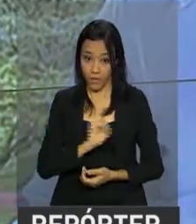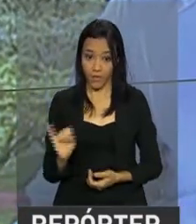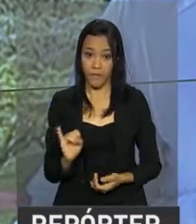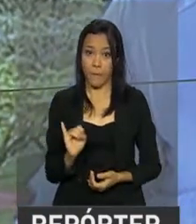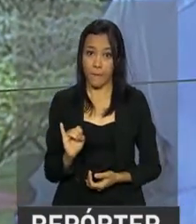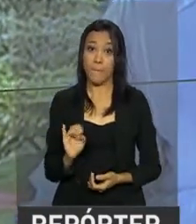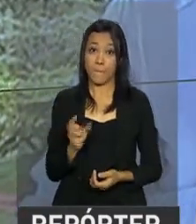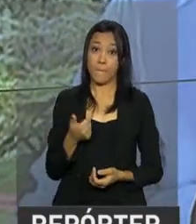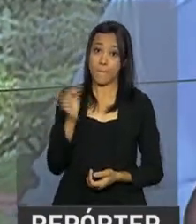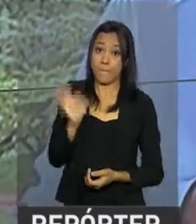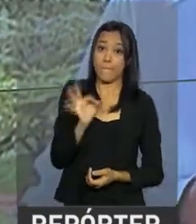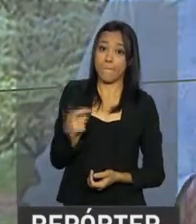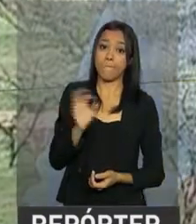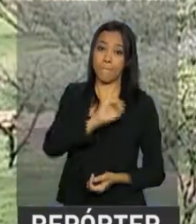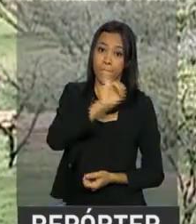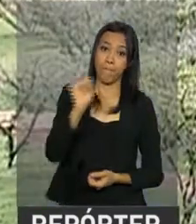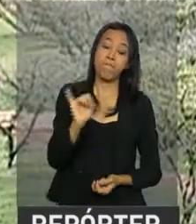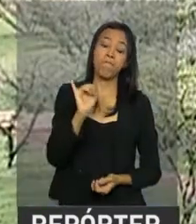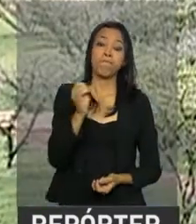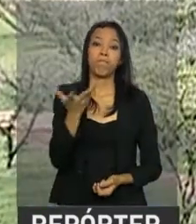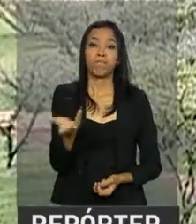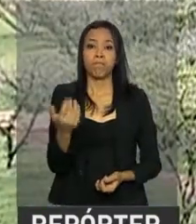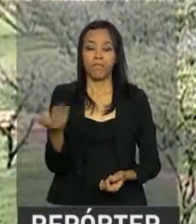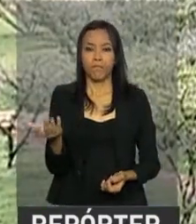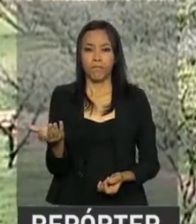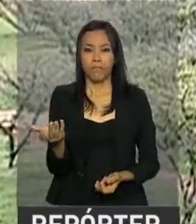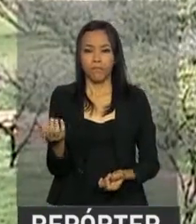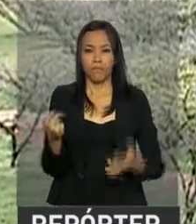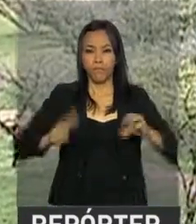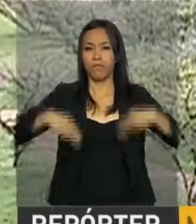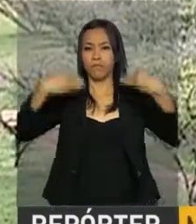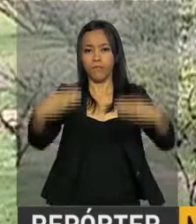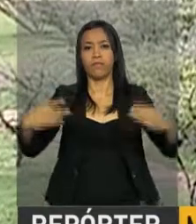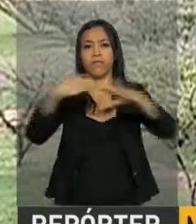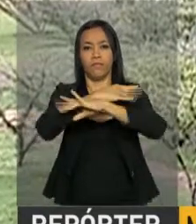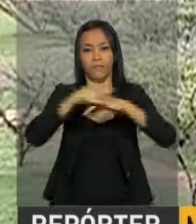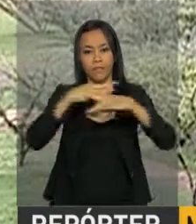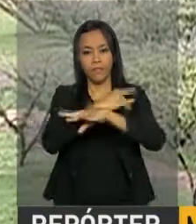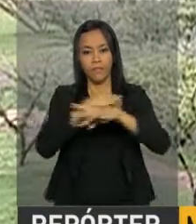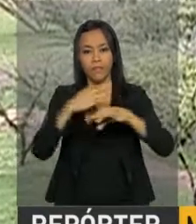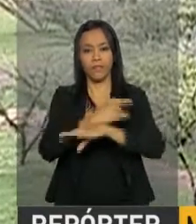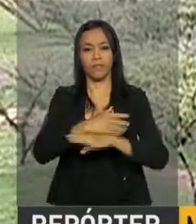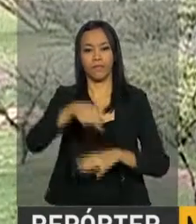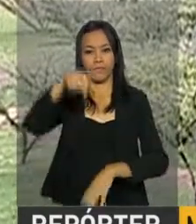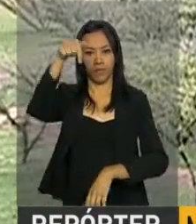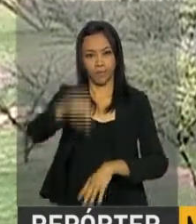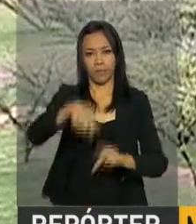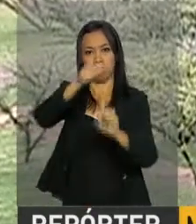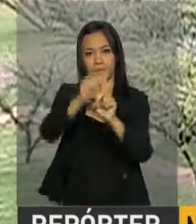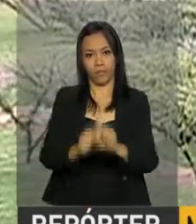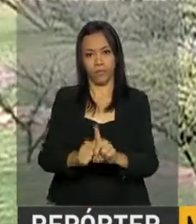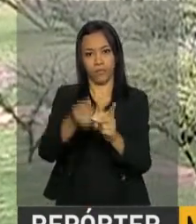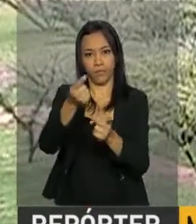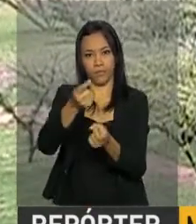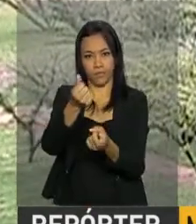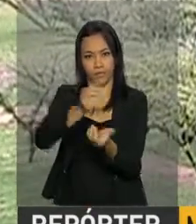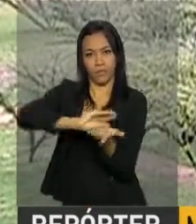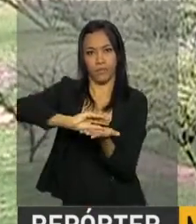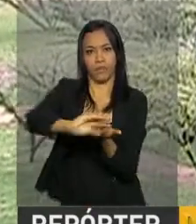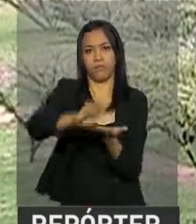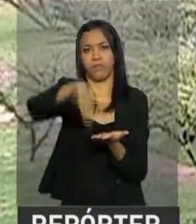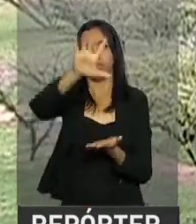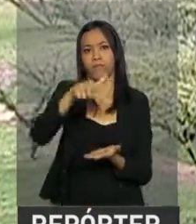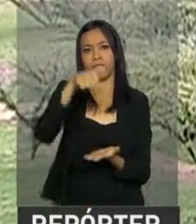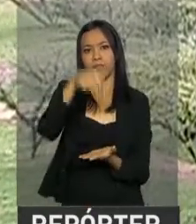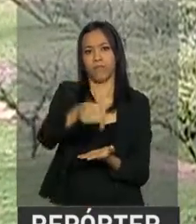Olá, Renata, é isso mesmo. O Ministério das Cidades liberou neste mês mais de 750